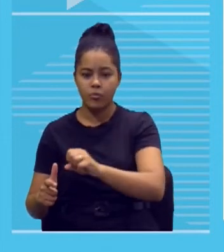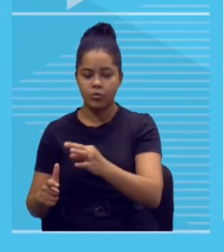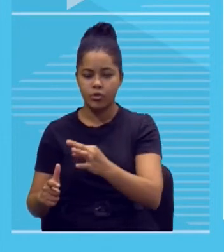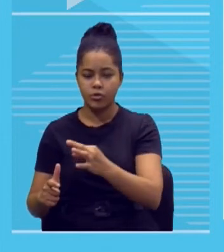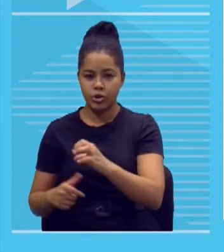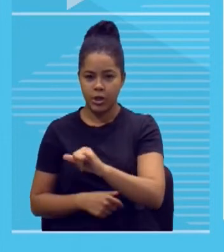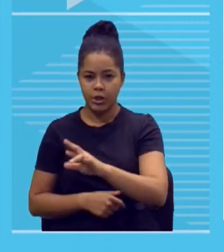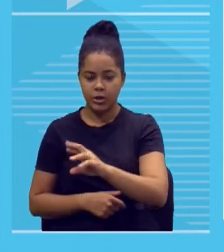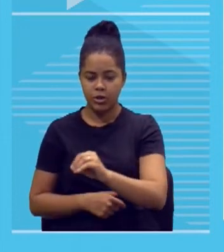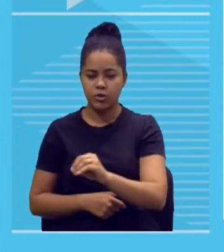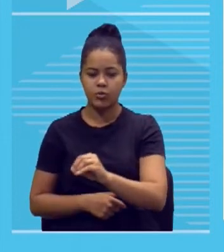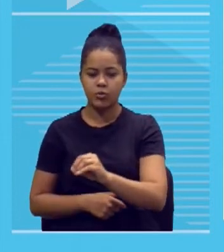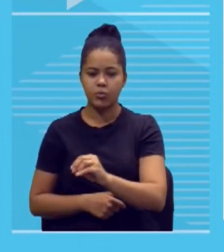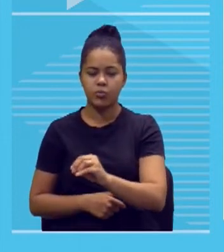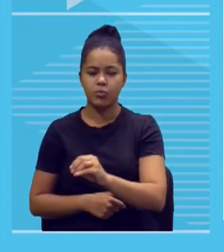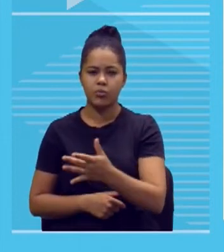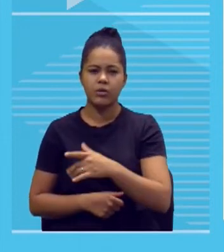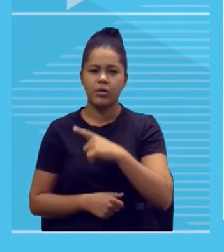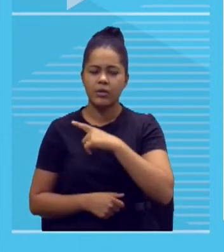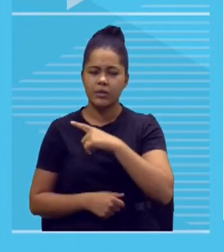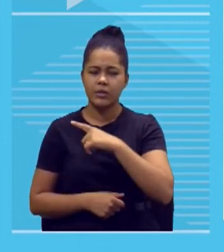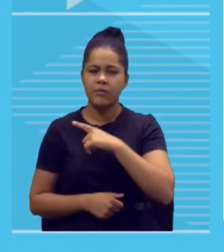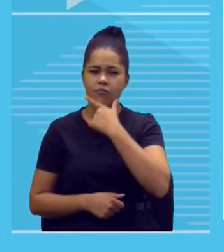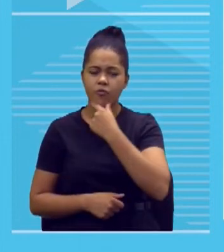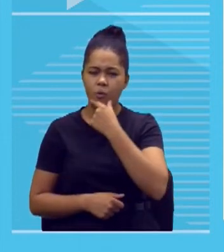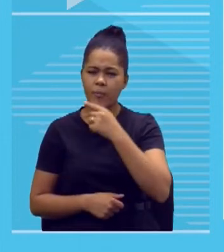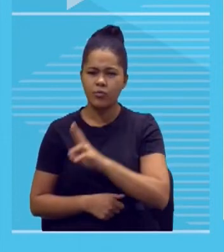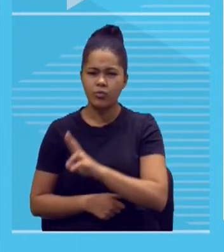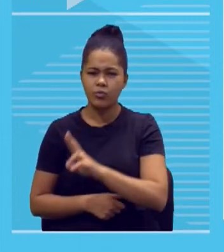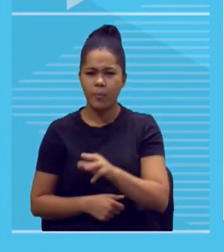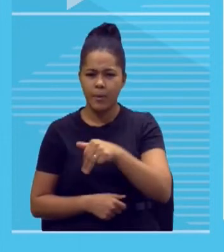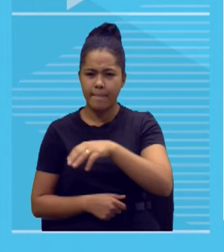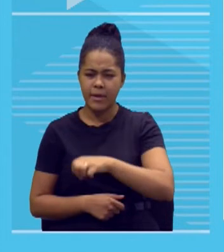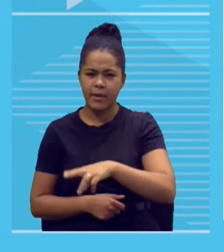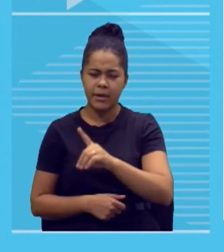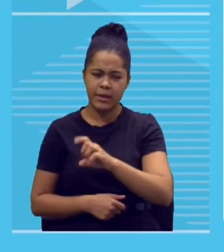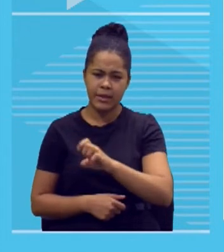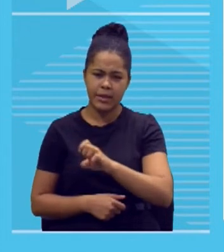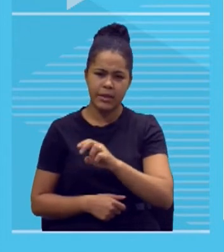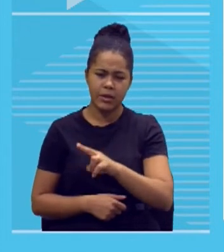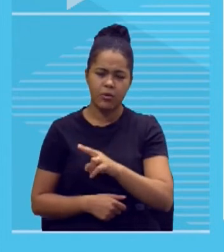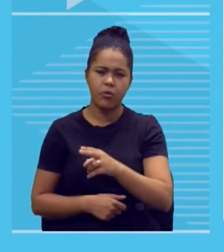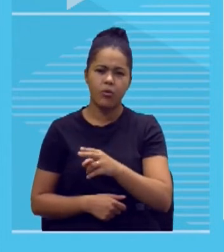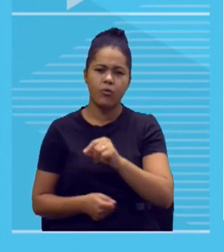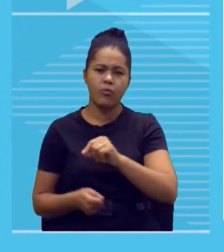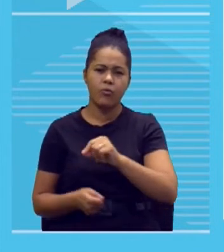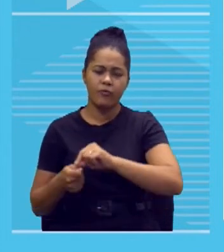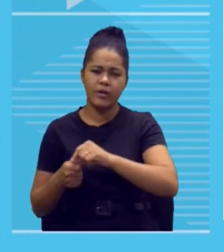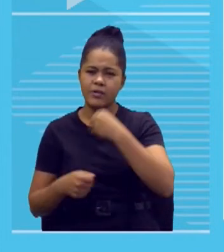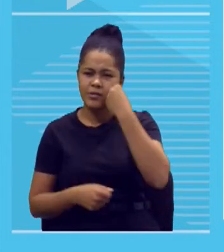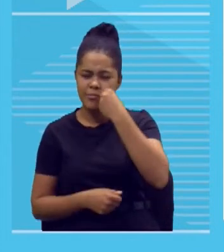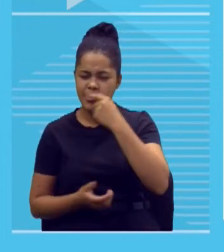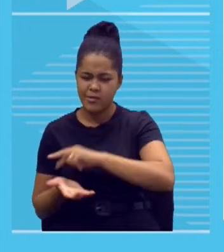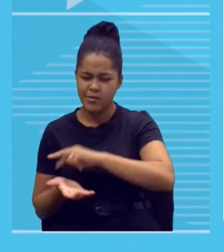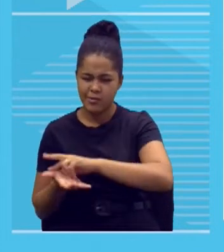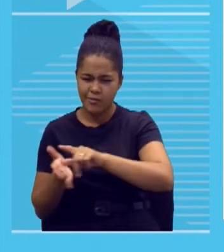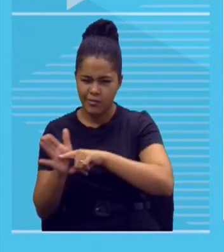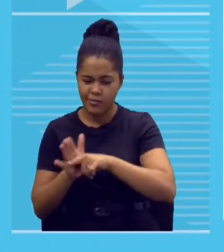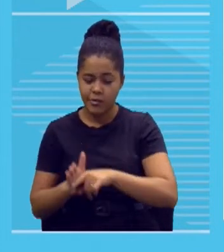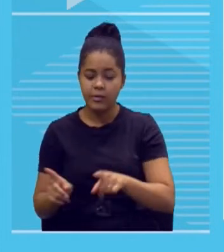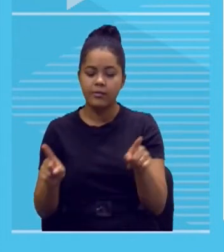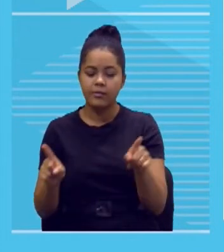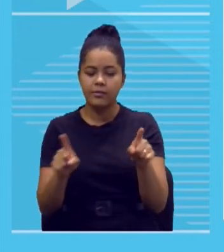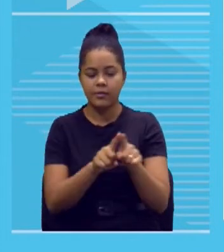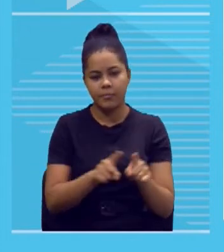vende o Face às suas seus experimentos e o segundo lugar eu tenho vontade de conhecer as Ilhas Galápagos